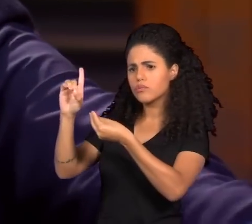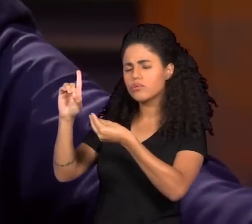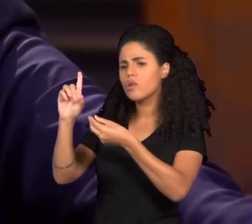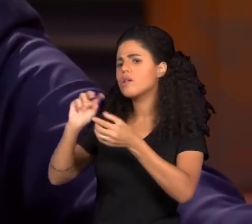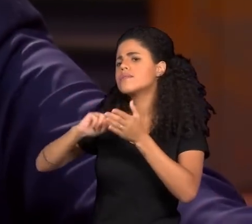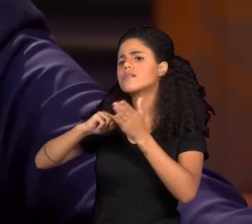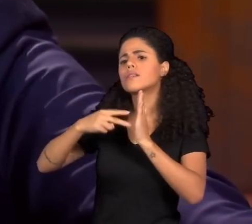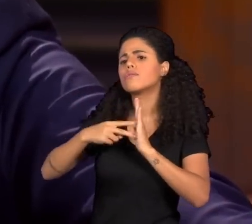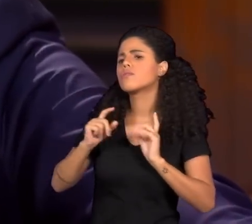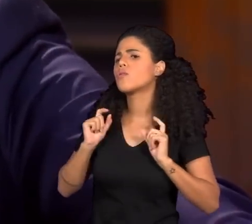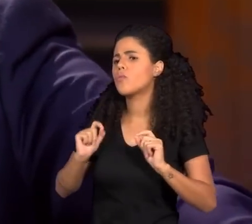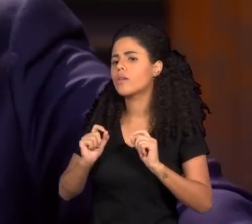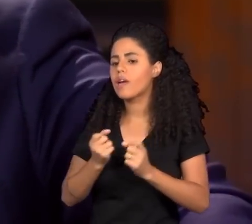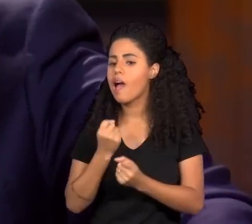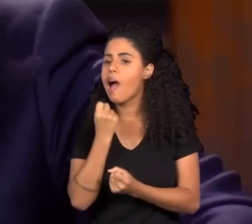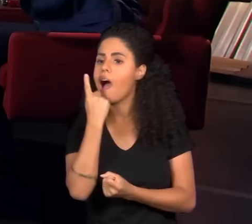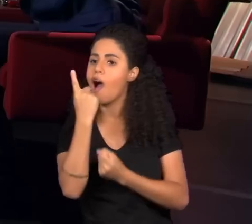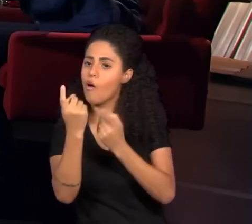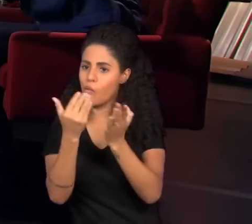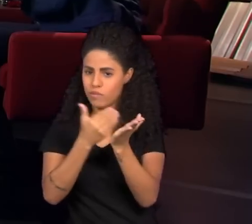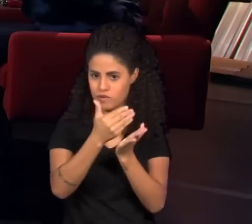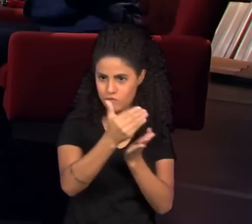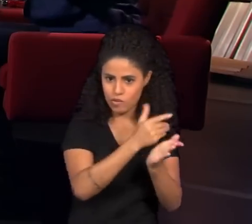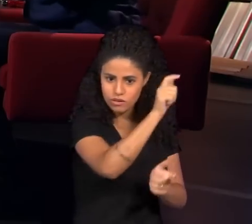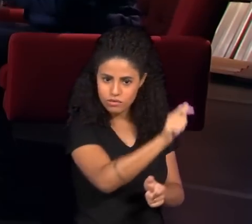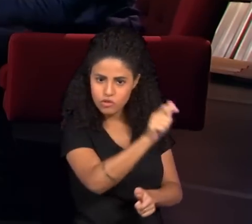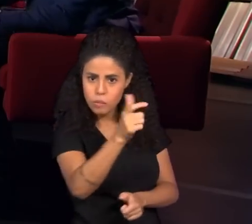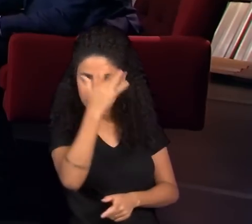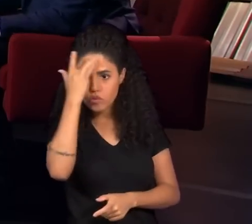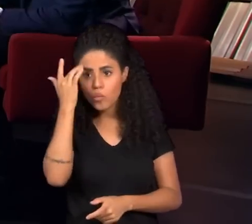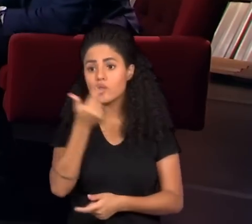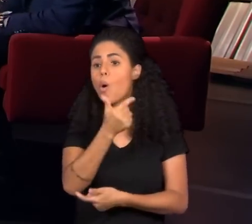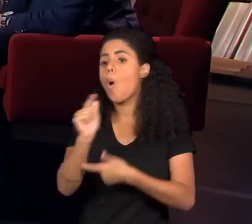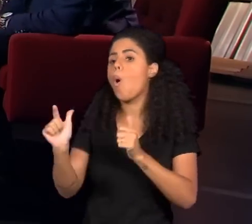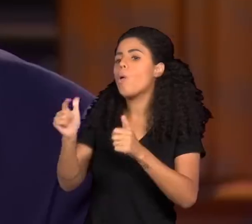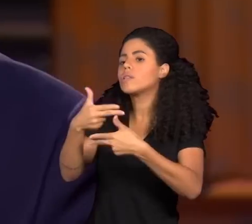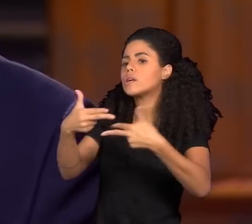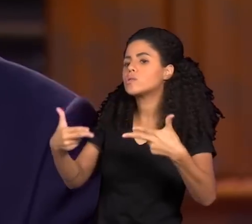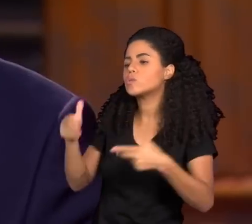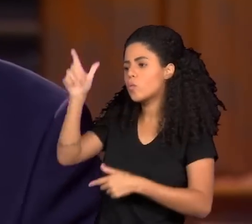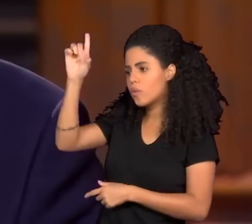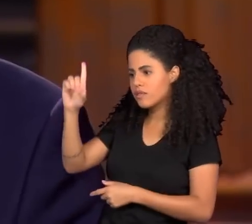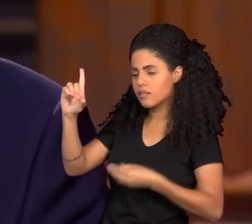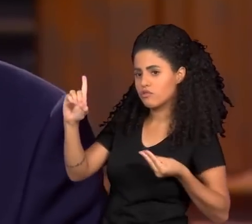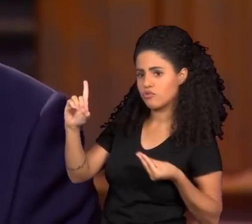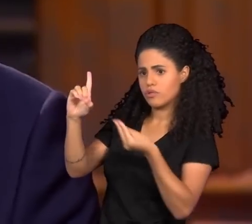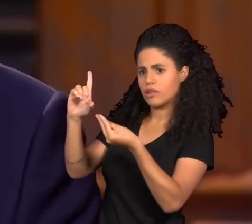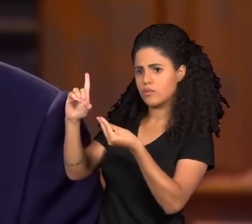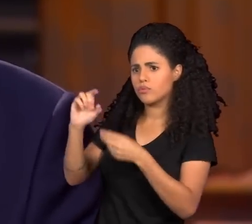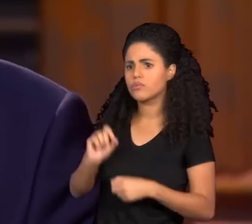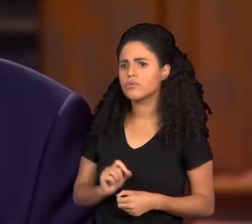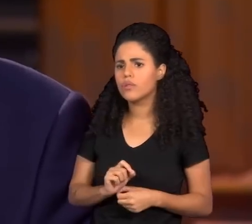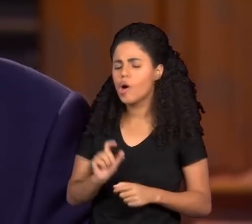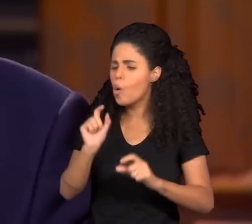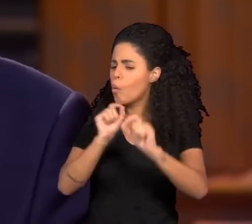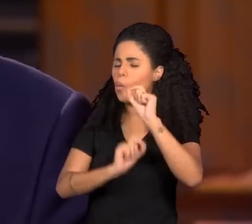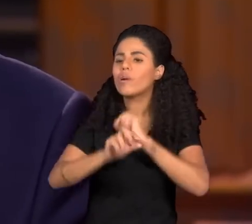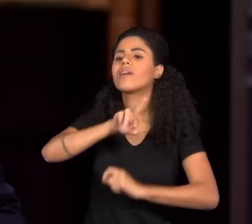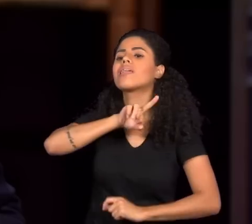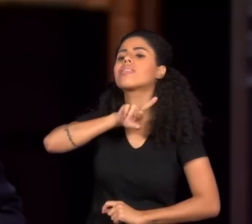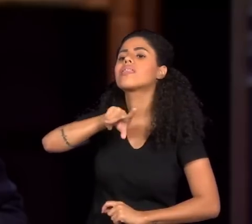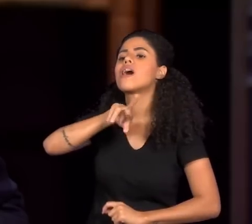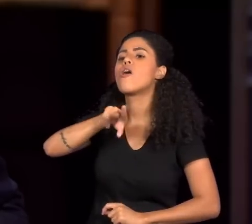Algumas coisas são do César, algumas coisas são de Deus. Eu te pergunto, o que não é de Deus? Me diga uma coisa que não é de